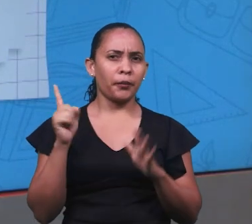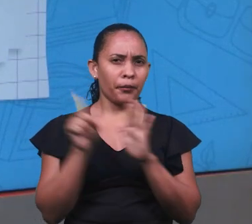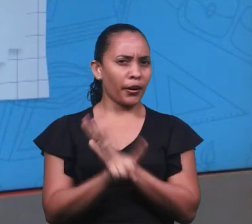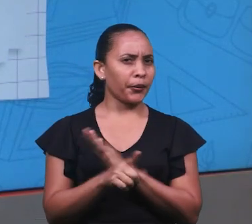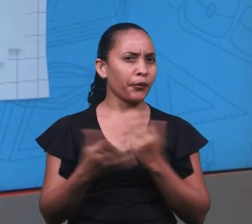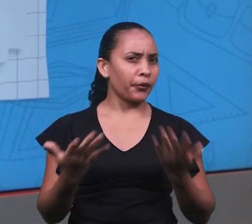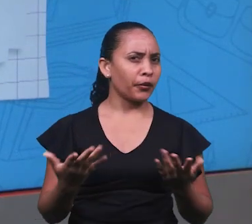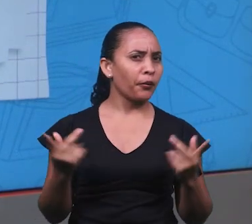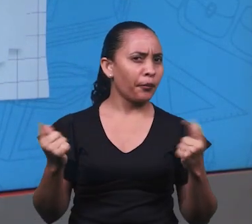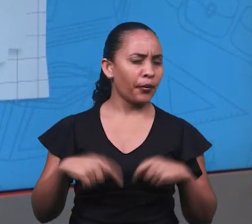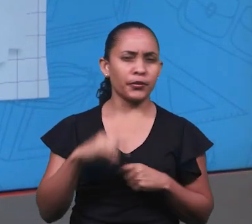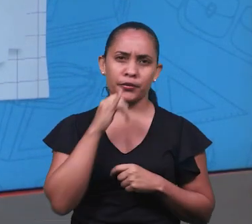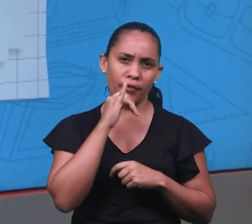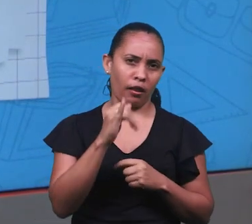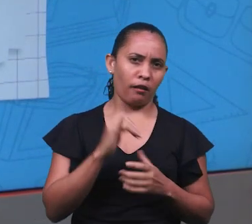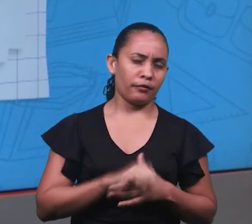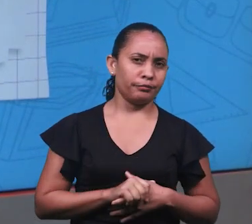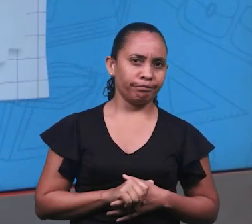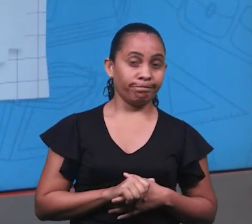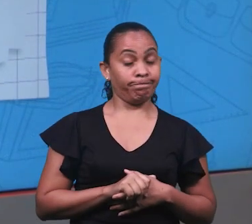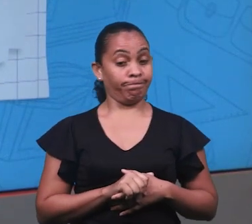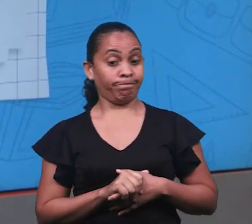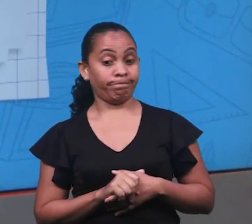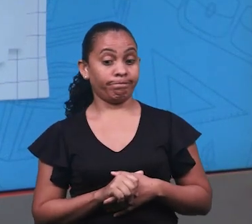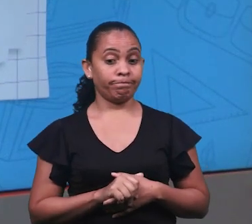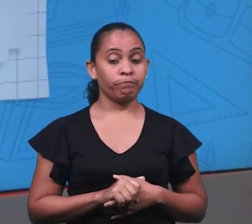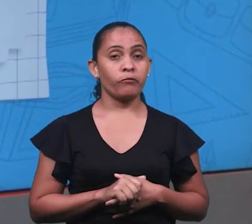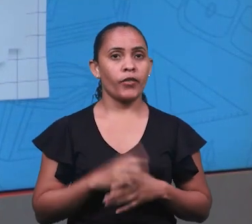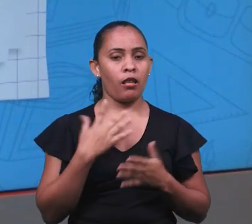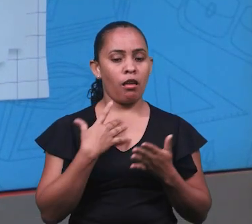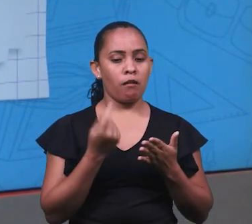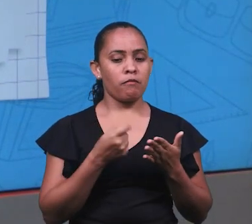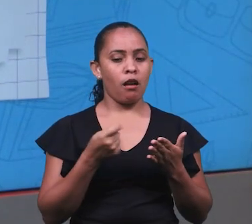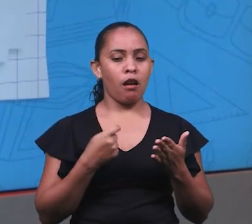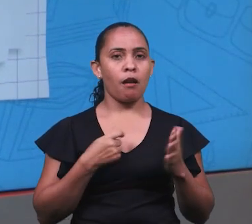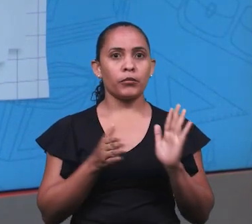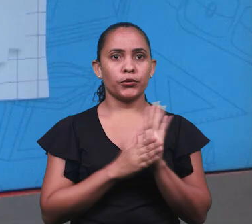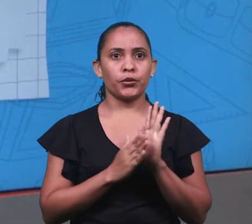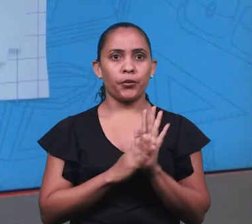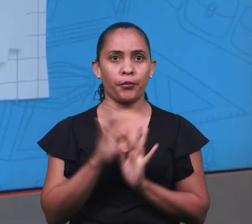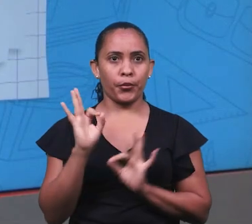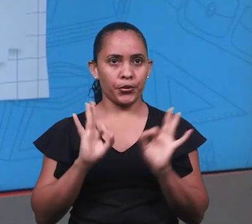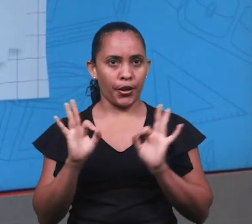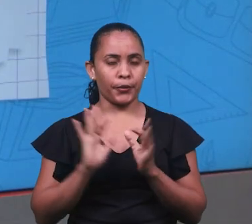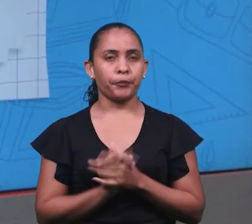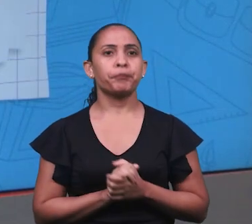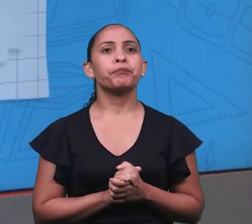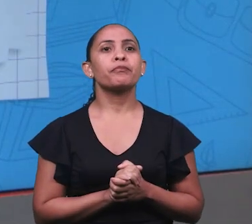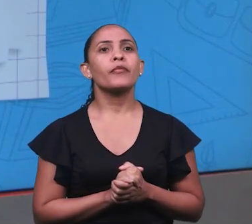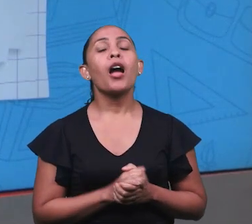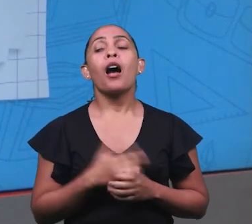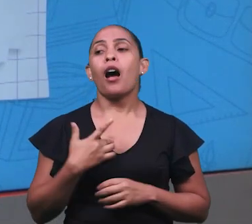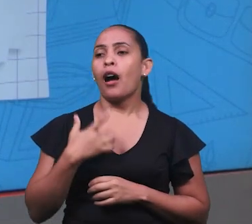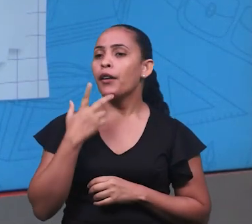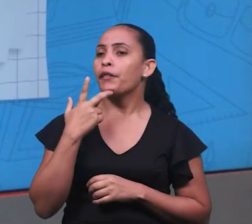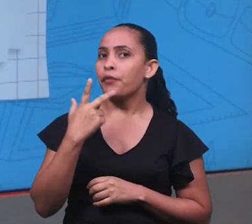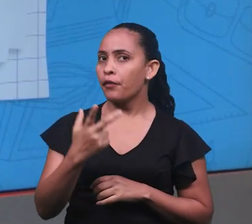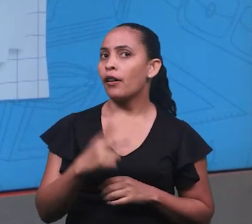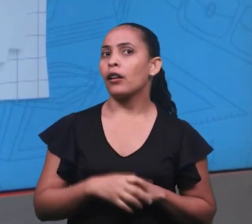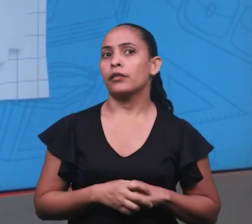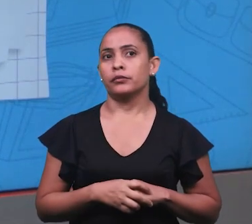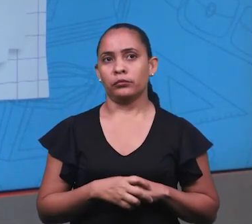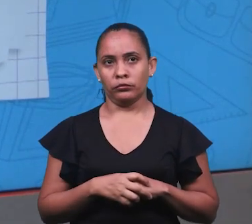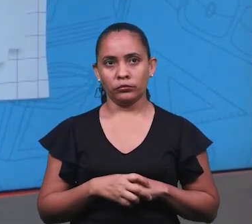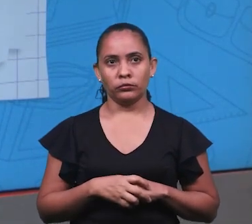eu posso defender sobre isso? Aí você está lá no seu rascunho, já montando seu projeto. Tese. Eu vou defender que